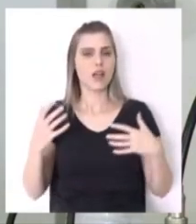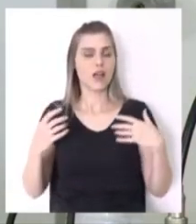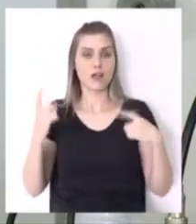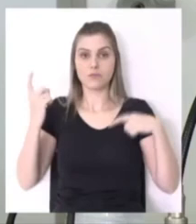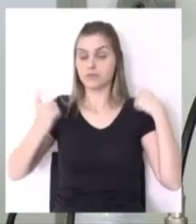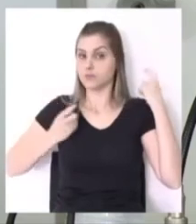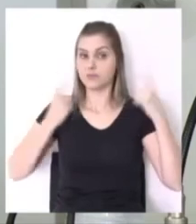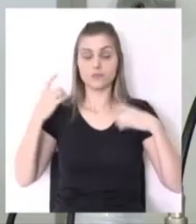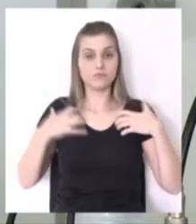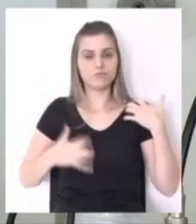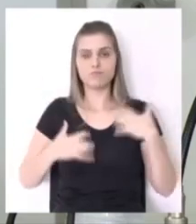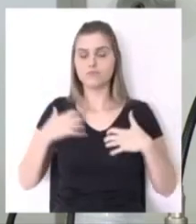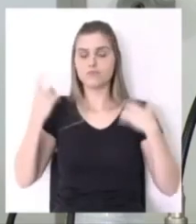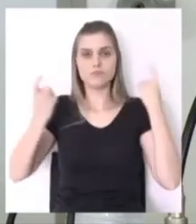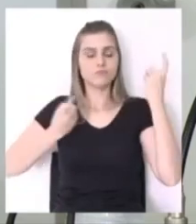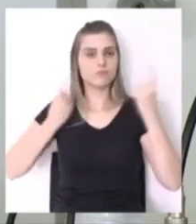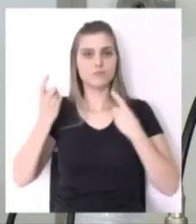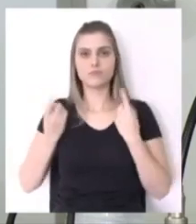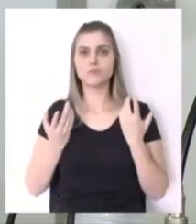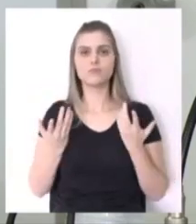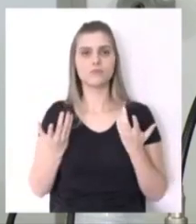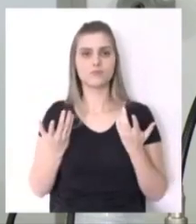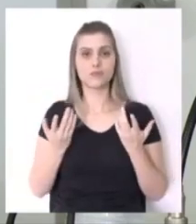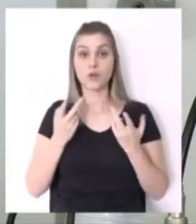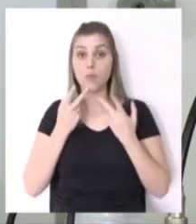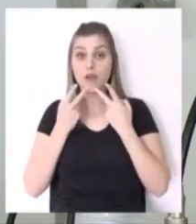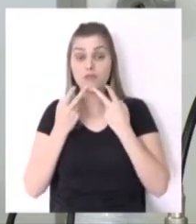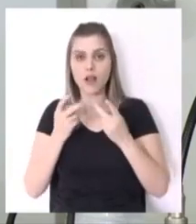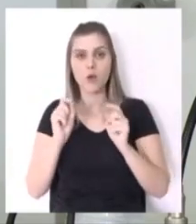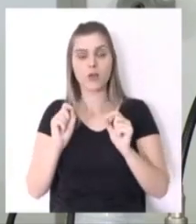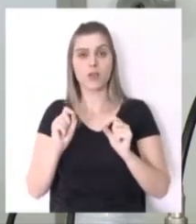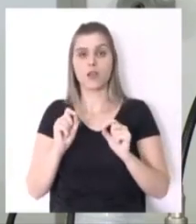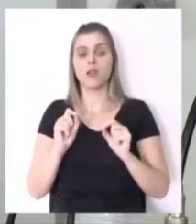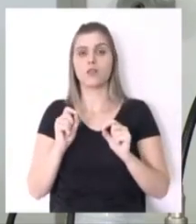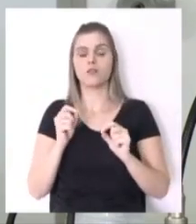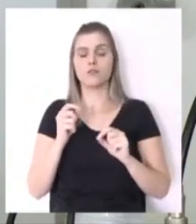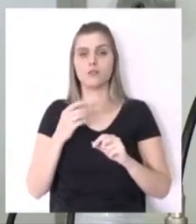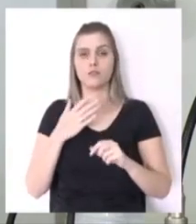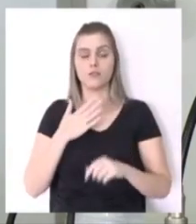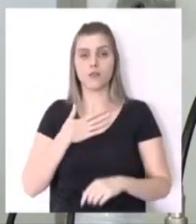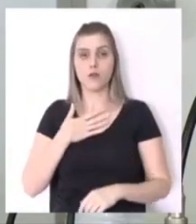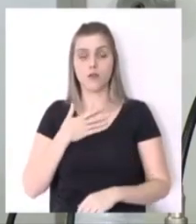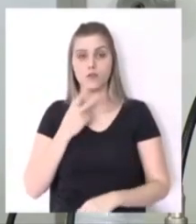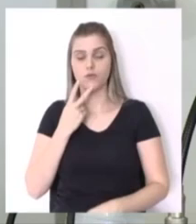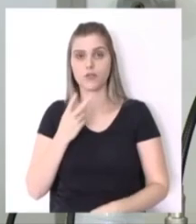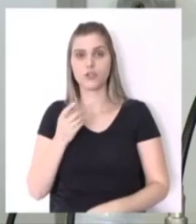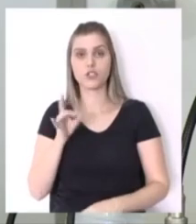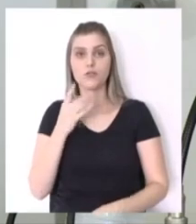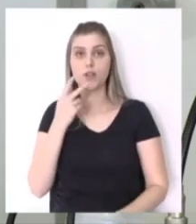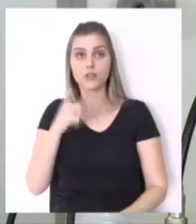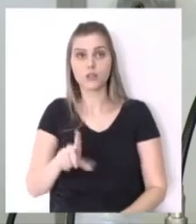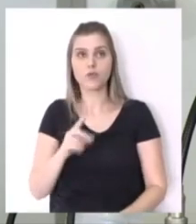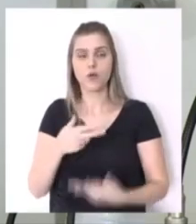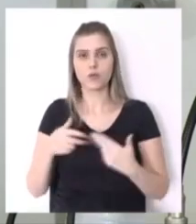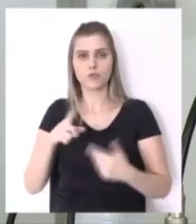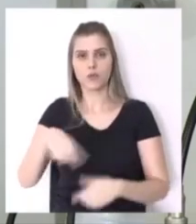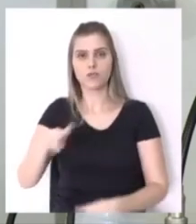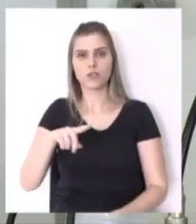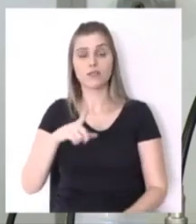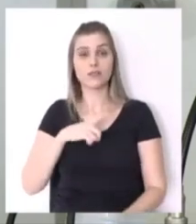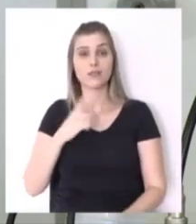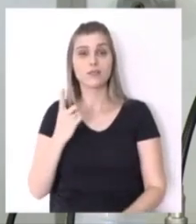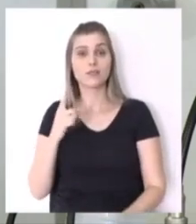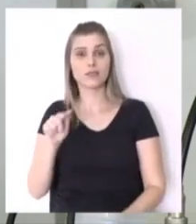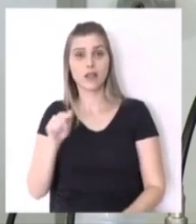desesperador e para encerrar o meu depoimento eu só vou repetir uma situação para vocês nós temos